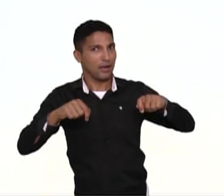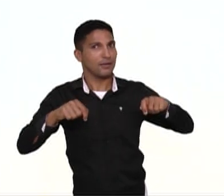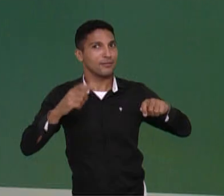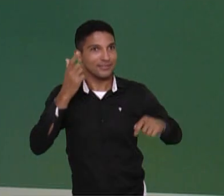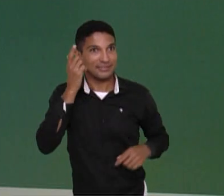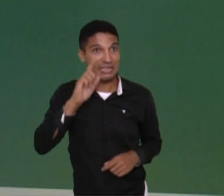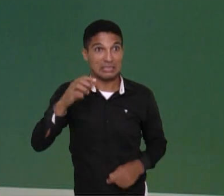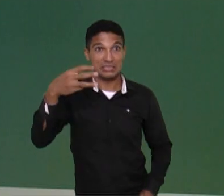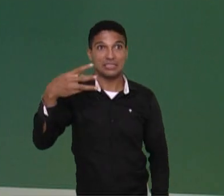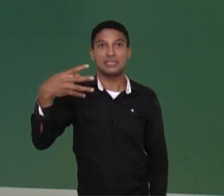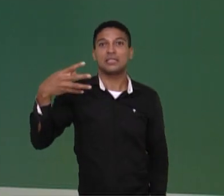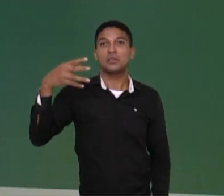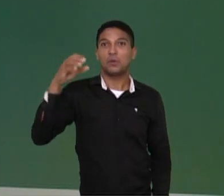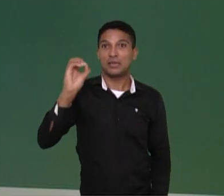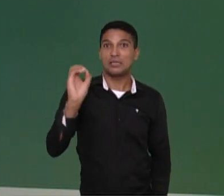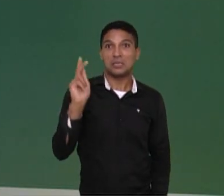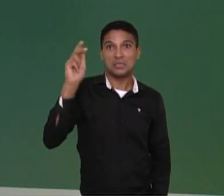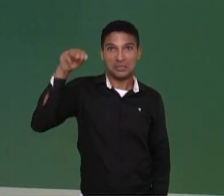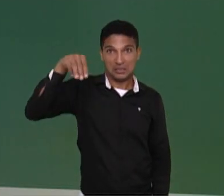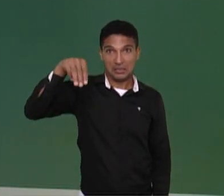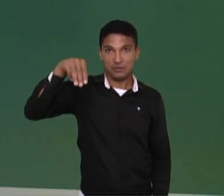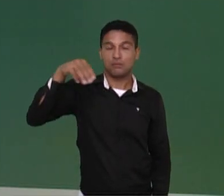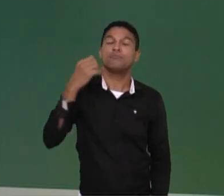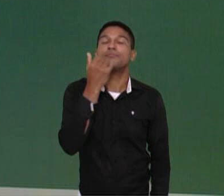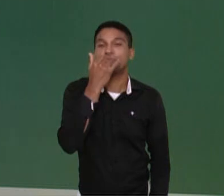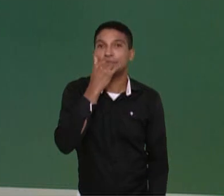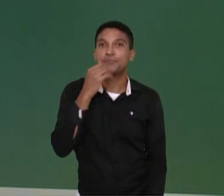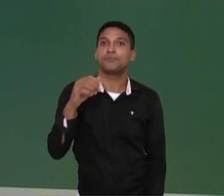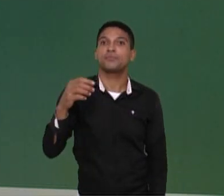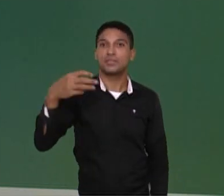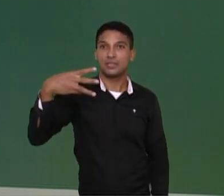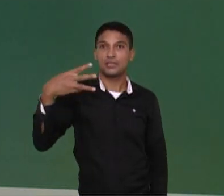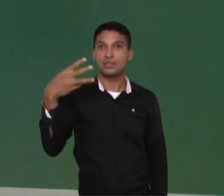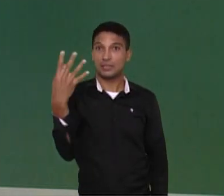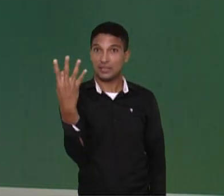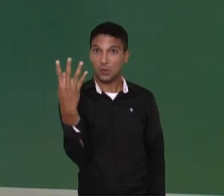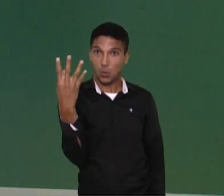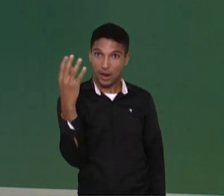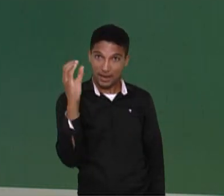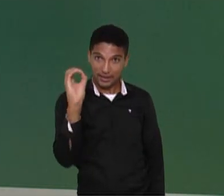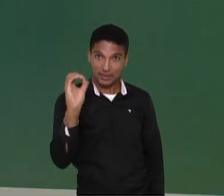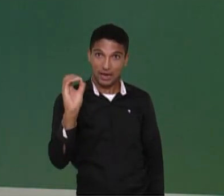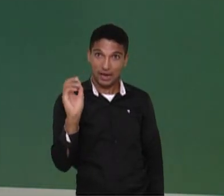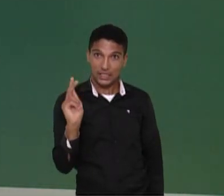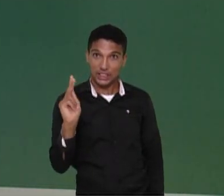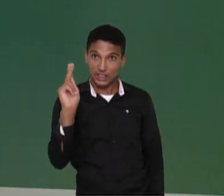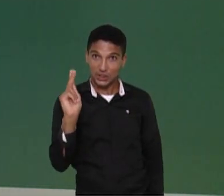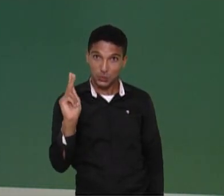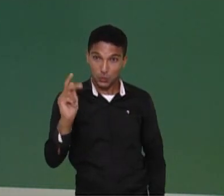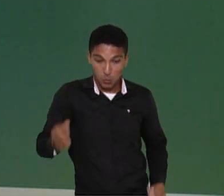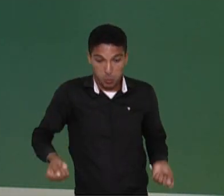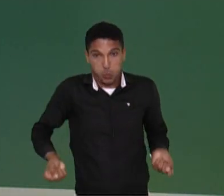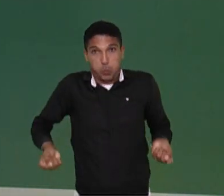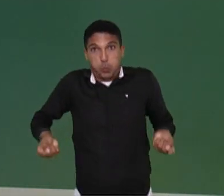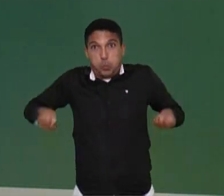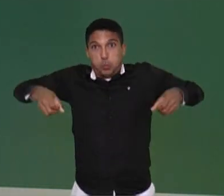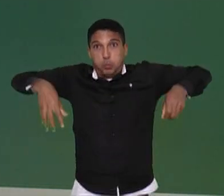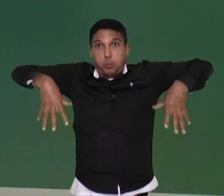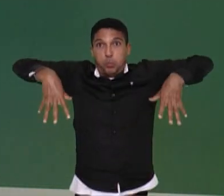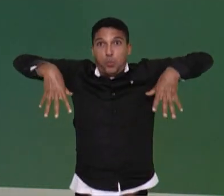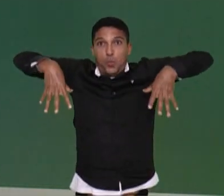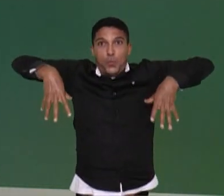sustentar 340 quilos. Exercício 4. Roberto reservou 1/5 do salário para